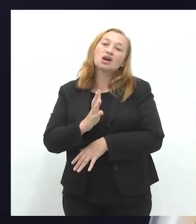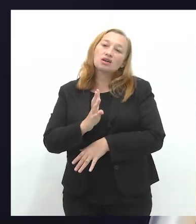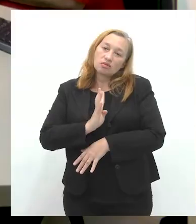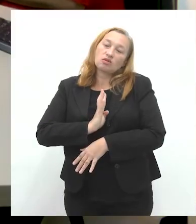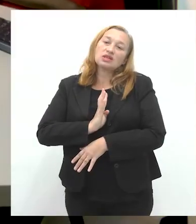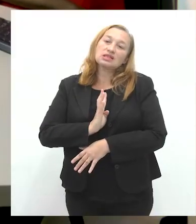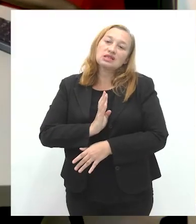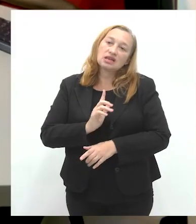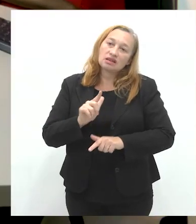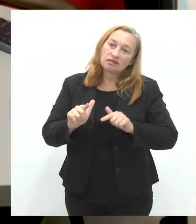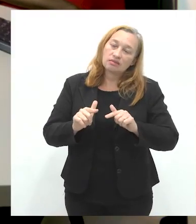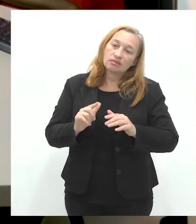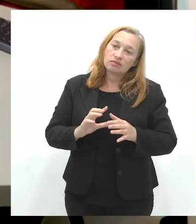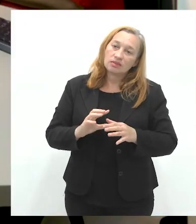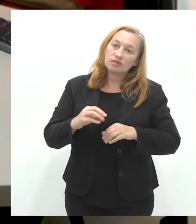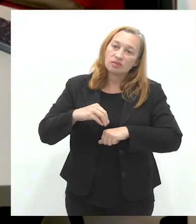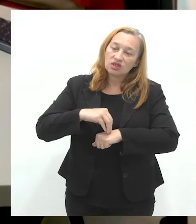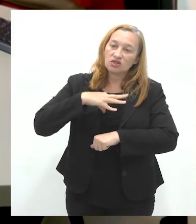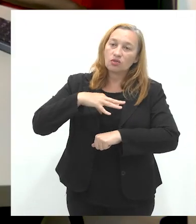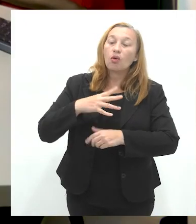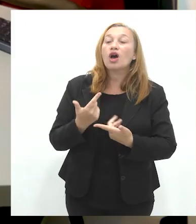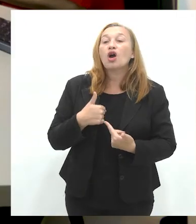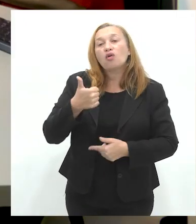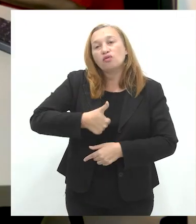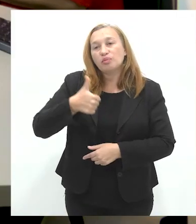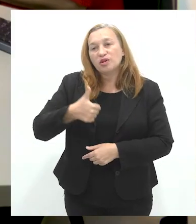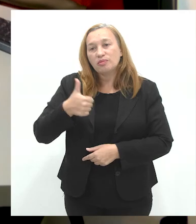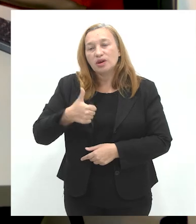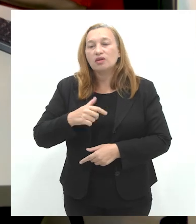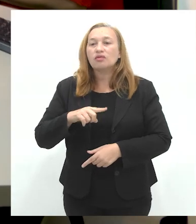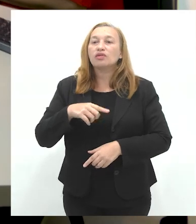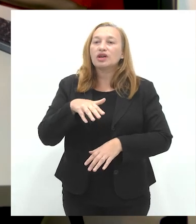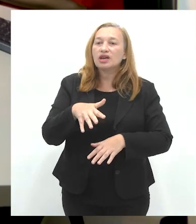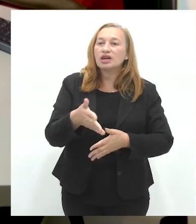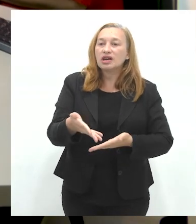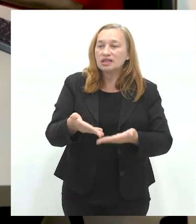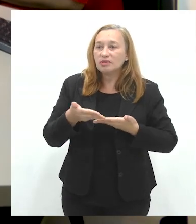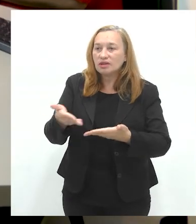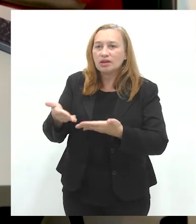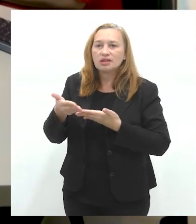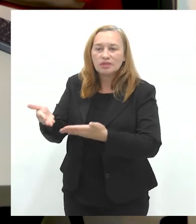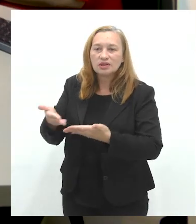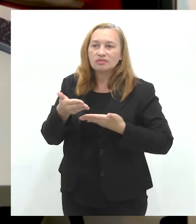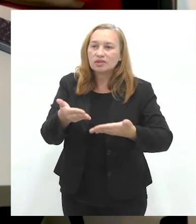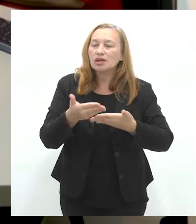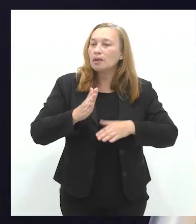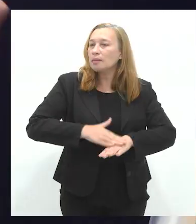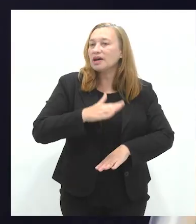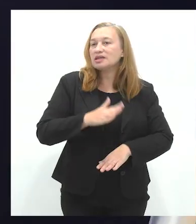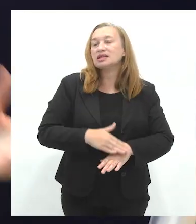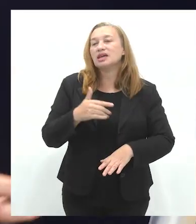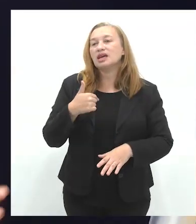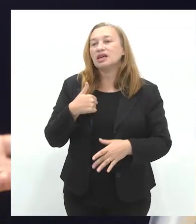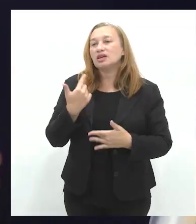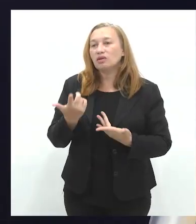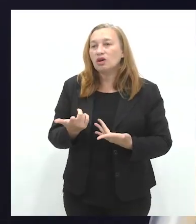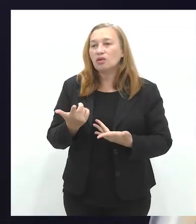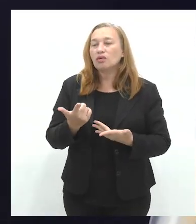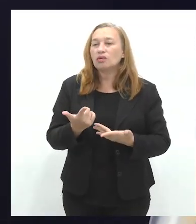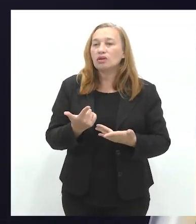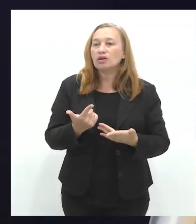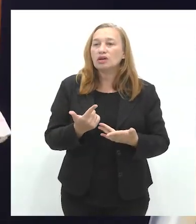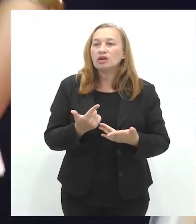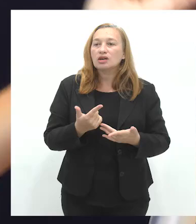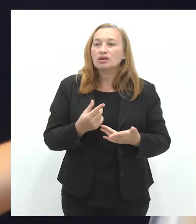deixou uma portinha aberta. E ele foi o primeiro. E aí, dele, eu fui recebendo mais um. E aí, eu sou muito dinâmica. Então,